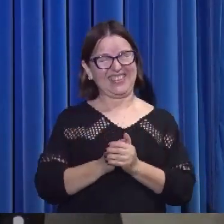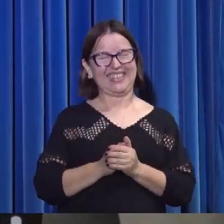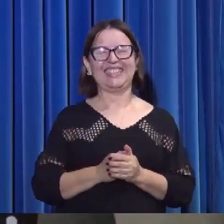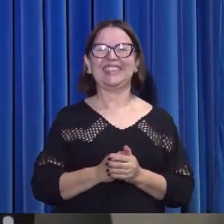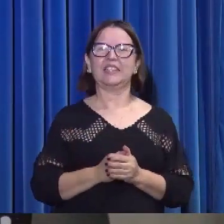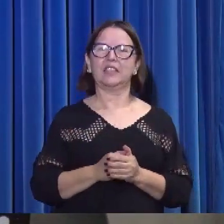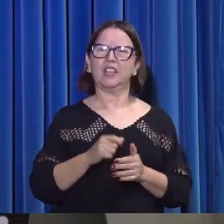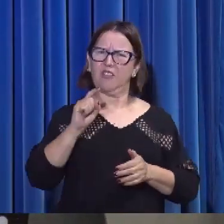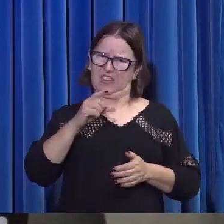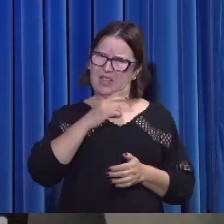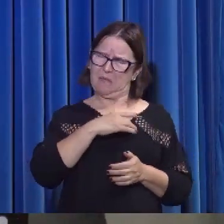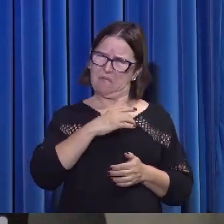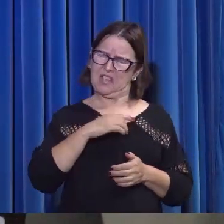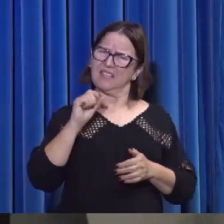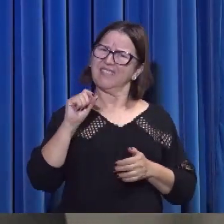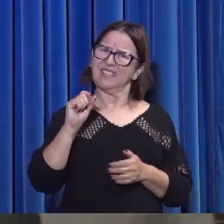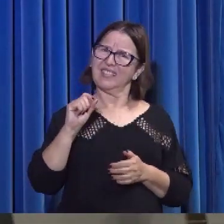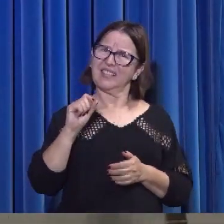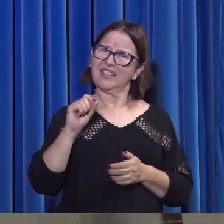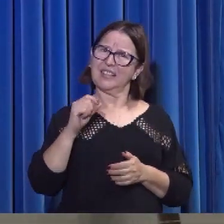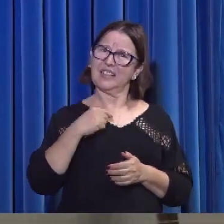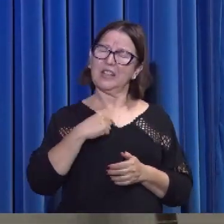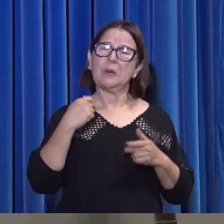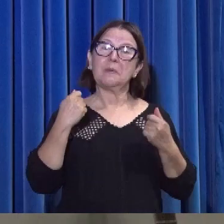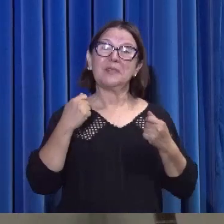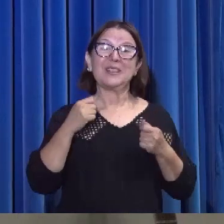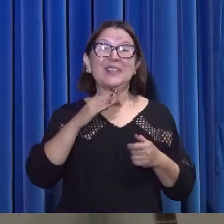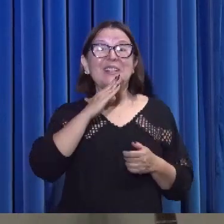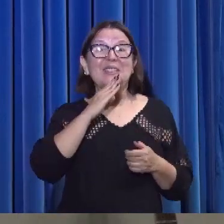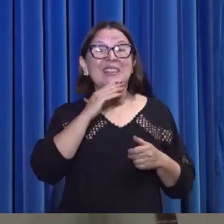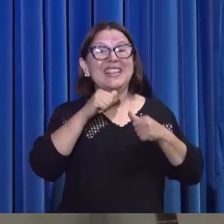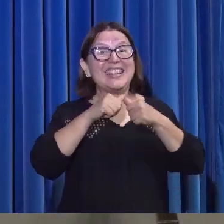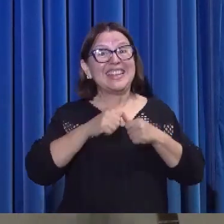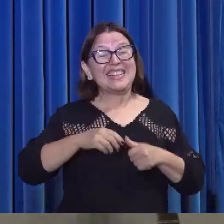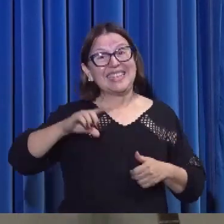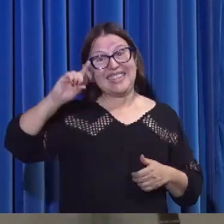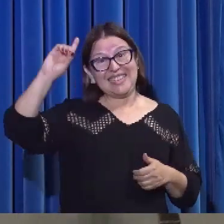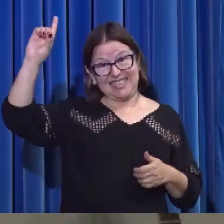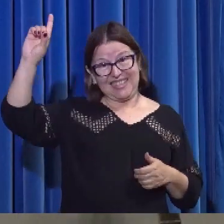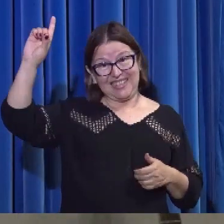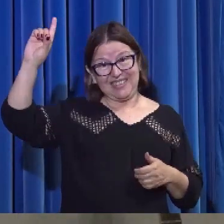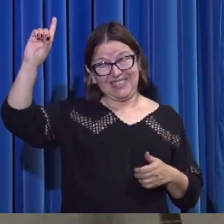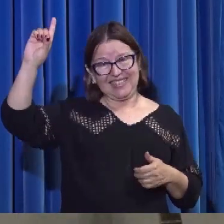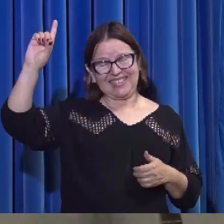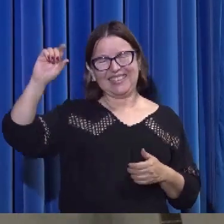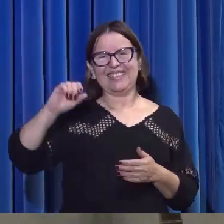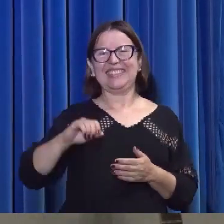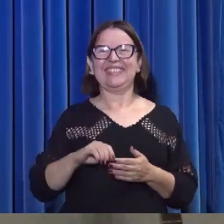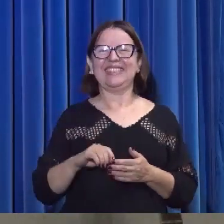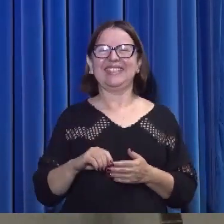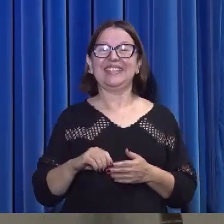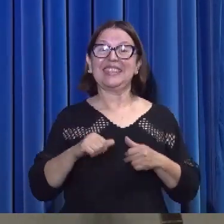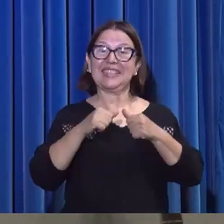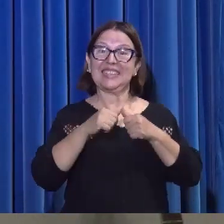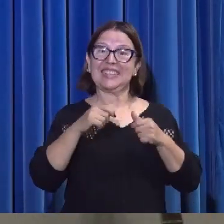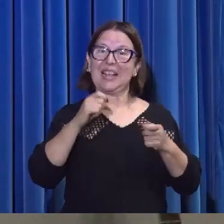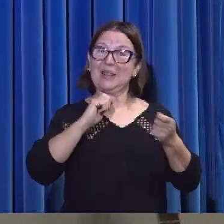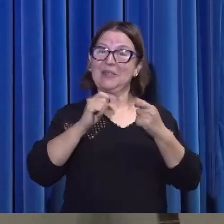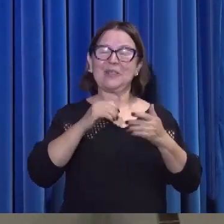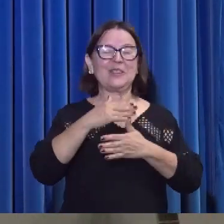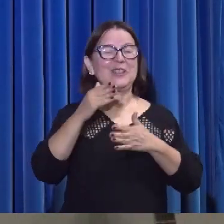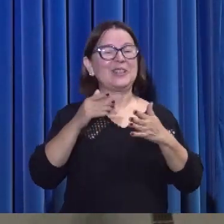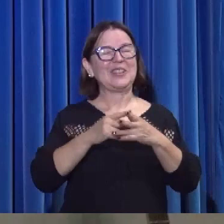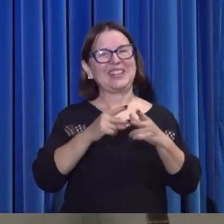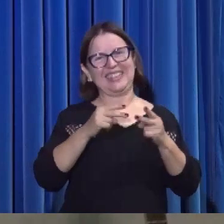Eu preciso conhecer esse Deus que está fazendo tudo isso, que está guardando tudo isso, que está no controle de tudo isso aqui,